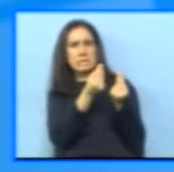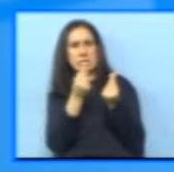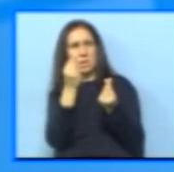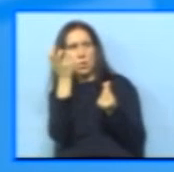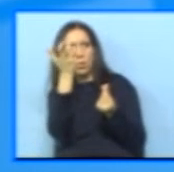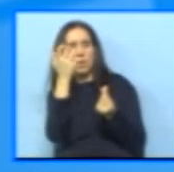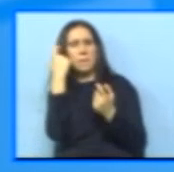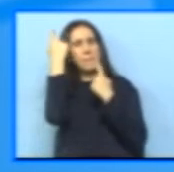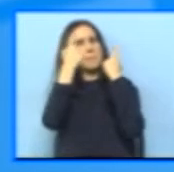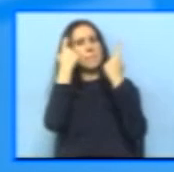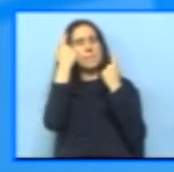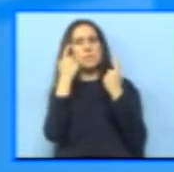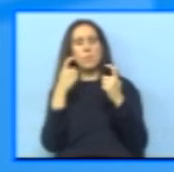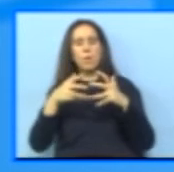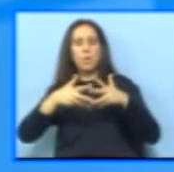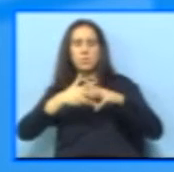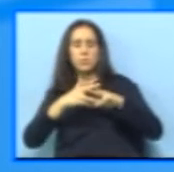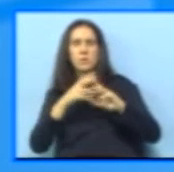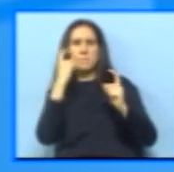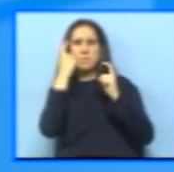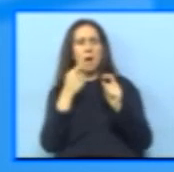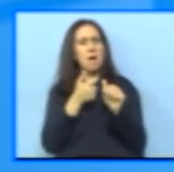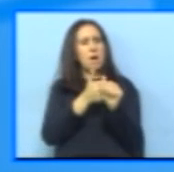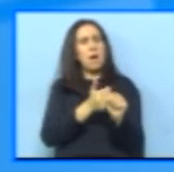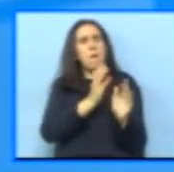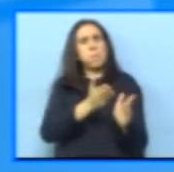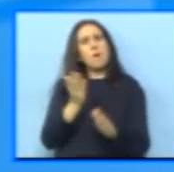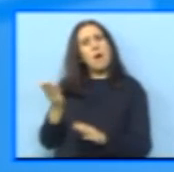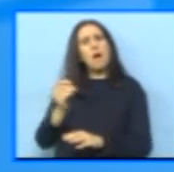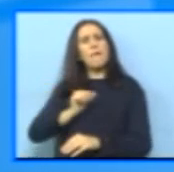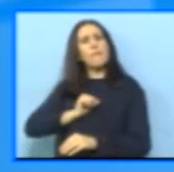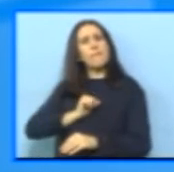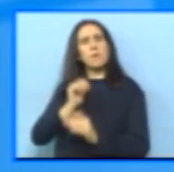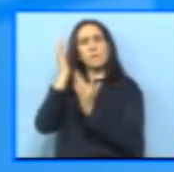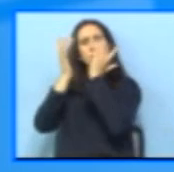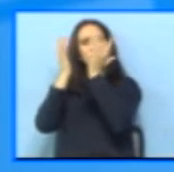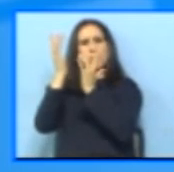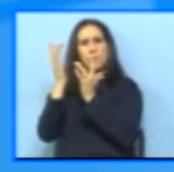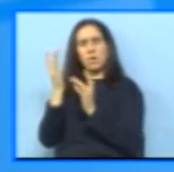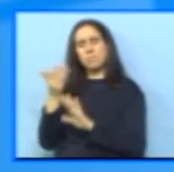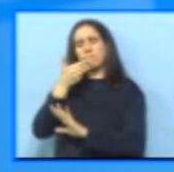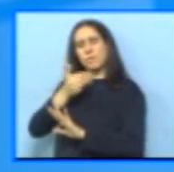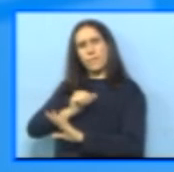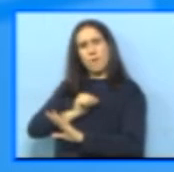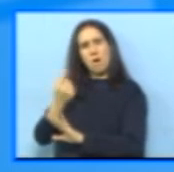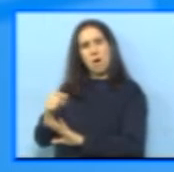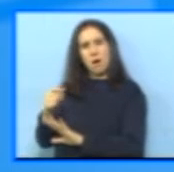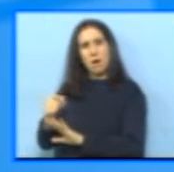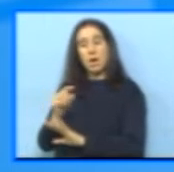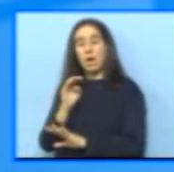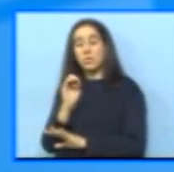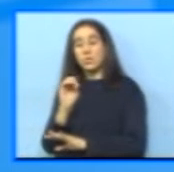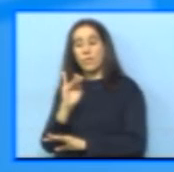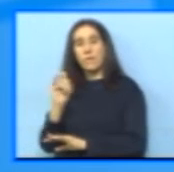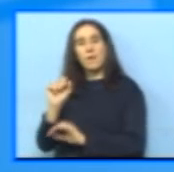de um pensamento, de uma estrutura de pensar. Nós não temos sido, porque nós também temos uma filosofia, também temos uma sabedoria. A nossa sofia